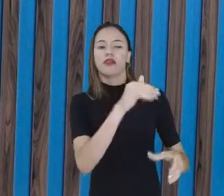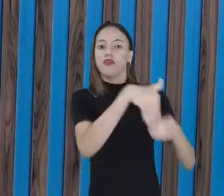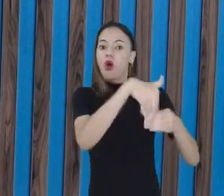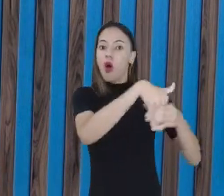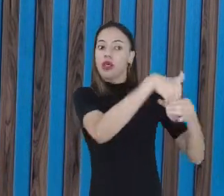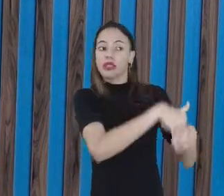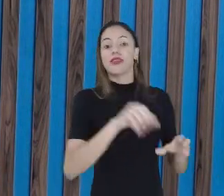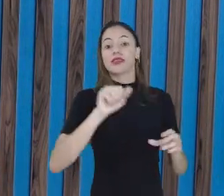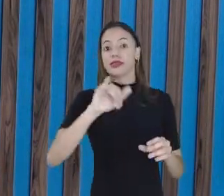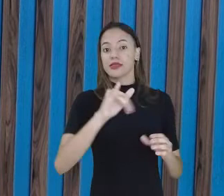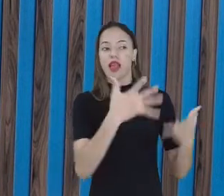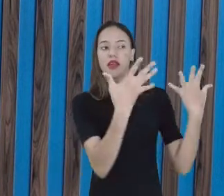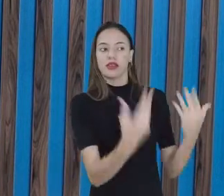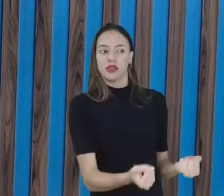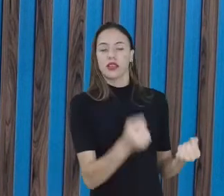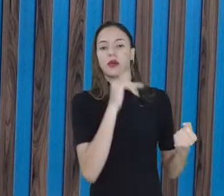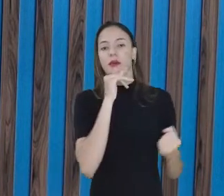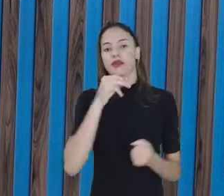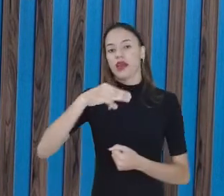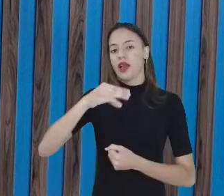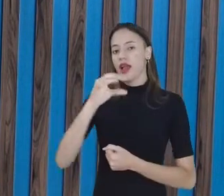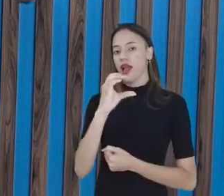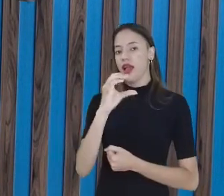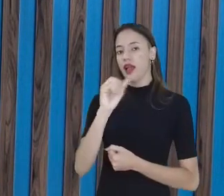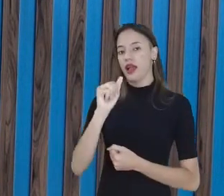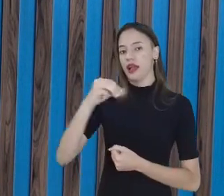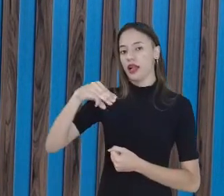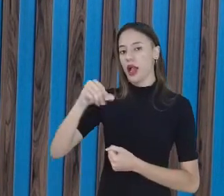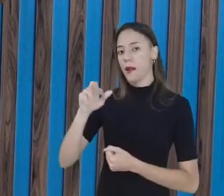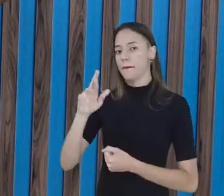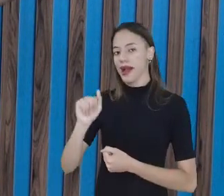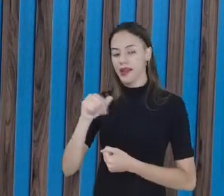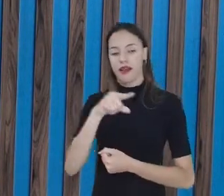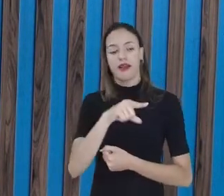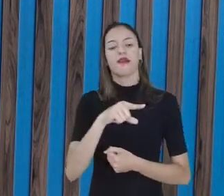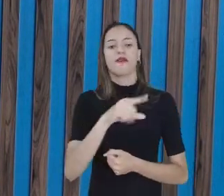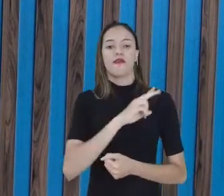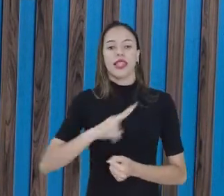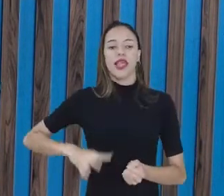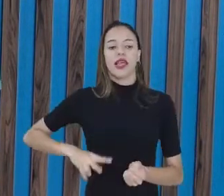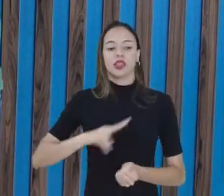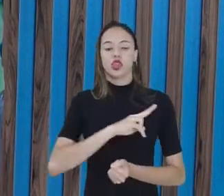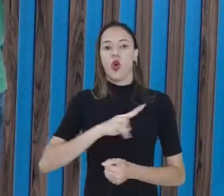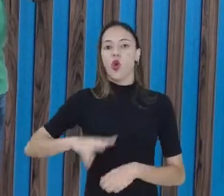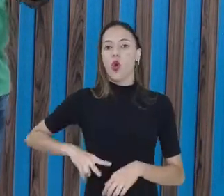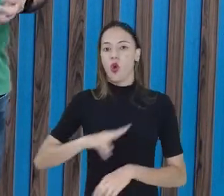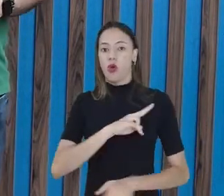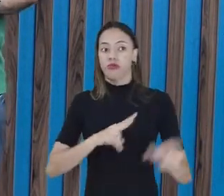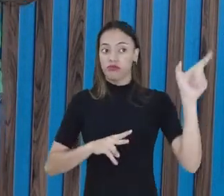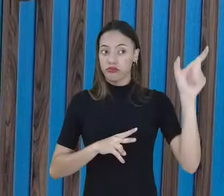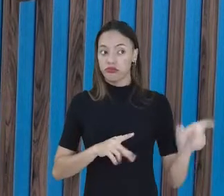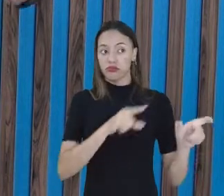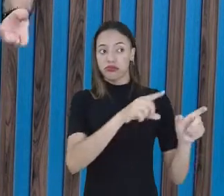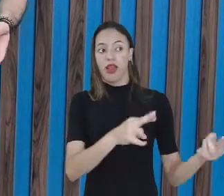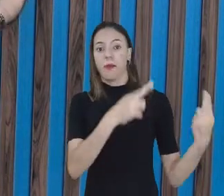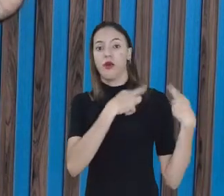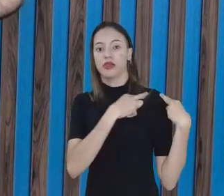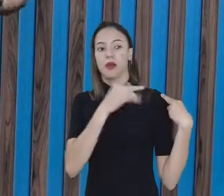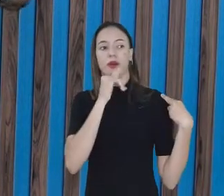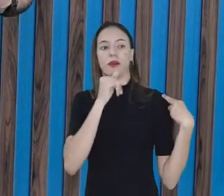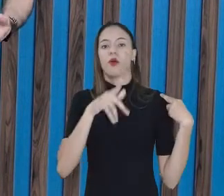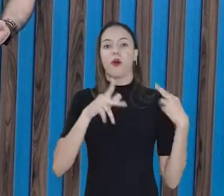aceita, por quê? Na Câmara dos Vereadores? Porque são os vereadores que são aquelas pessoas escolhidas